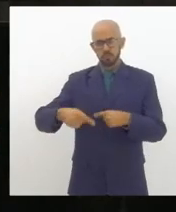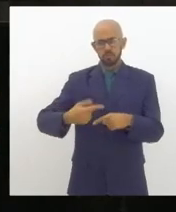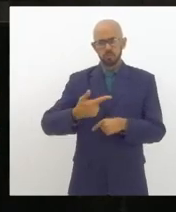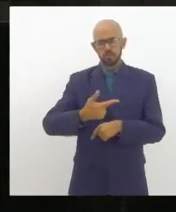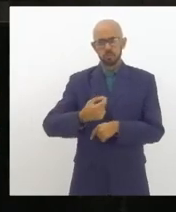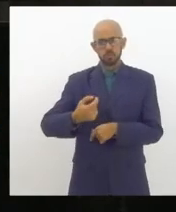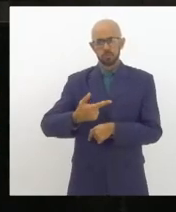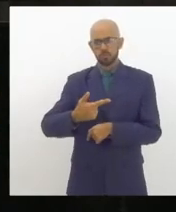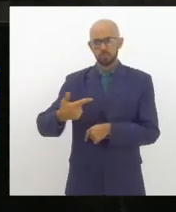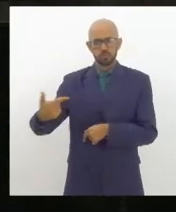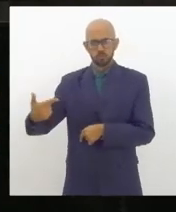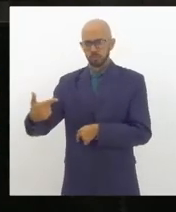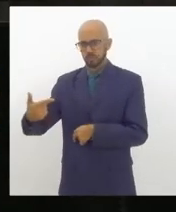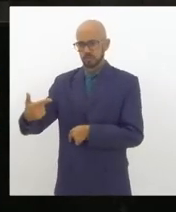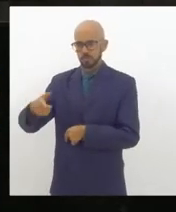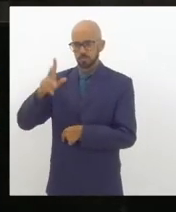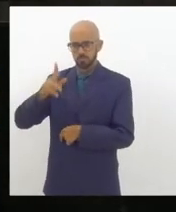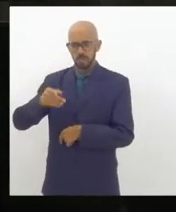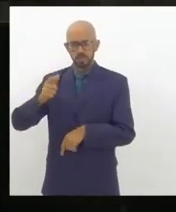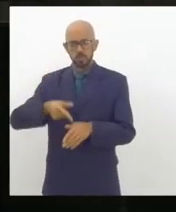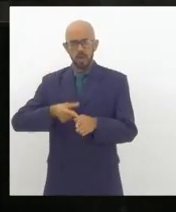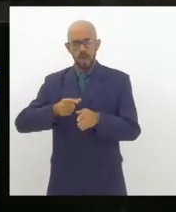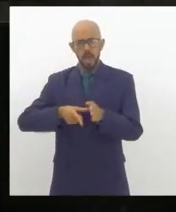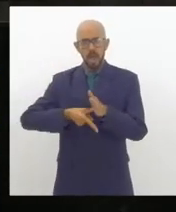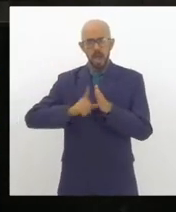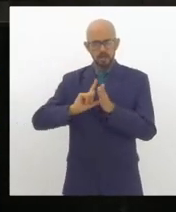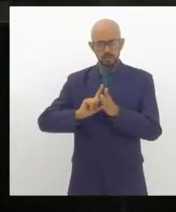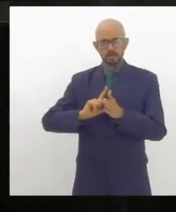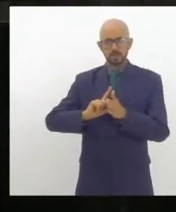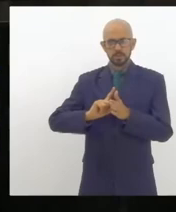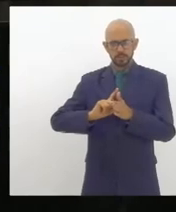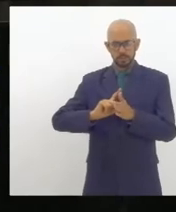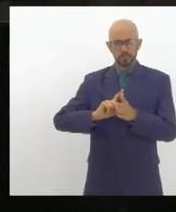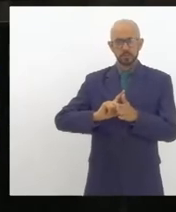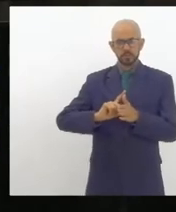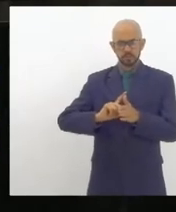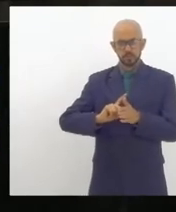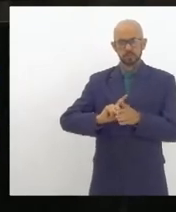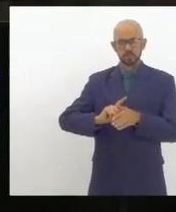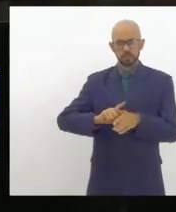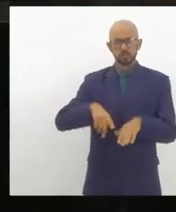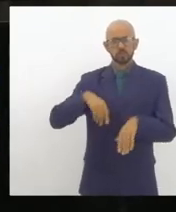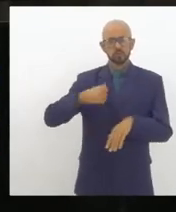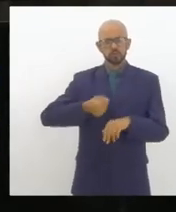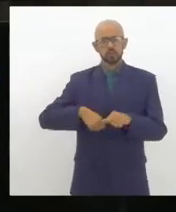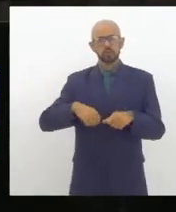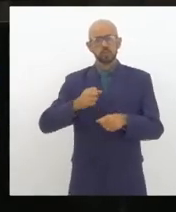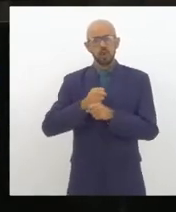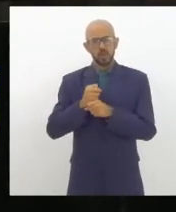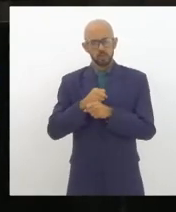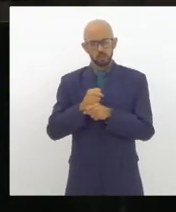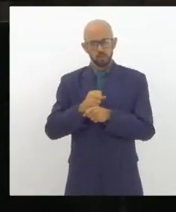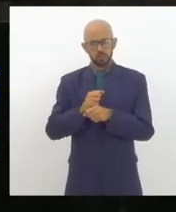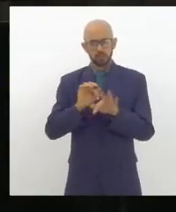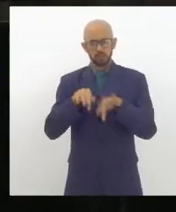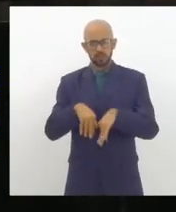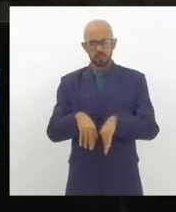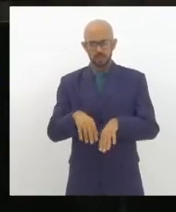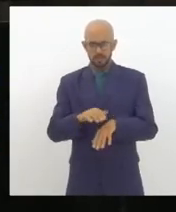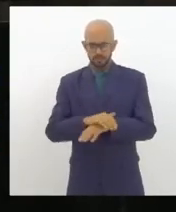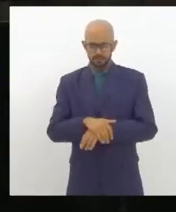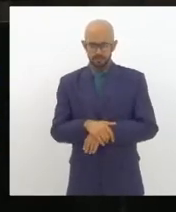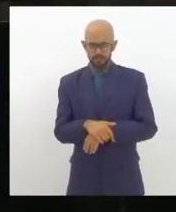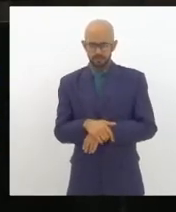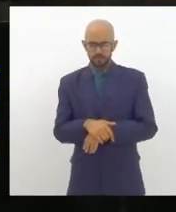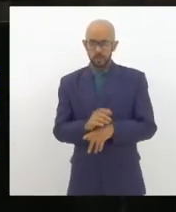em 22, mesmo antes do exercício de 22 terminar. Porque enquanto isso não